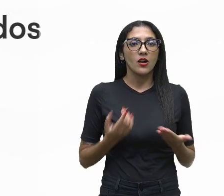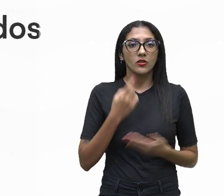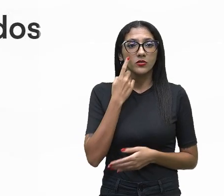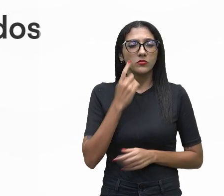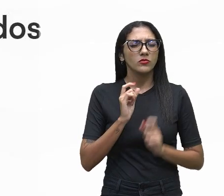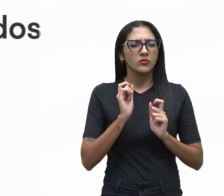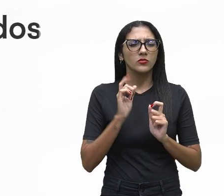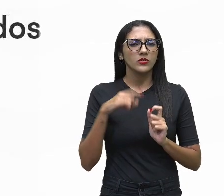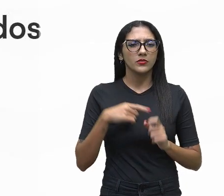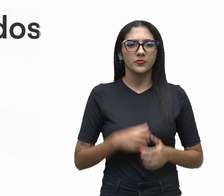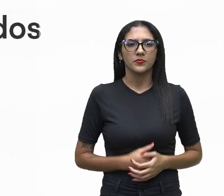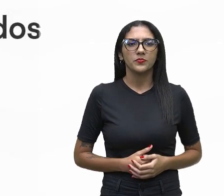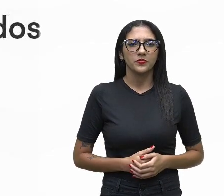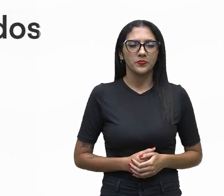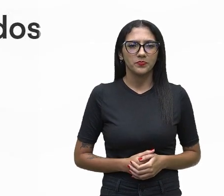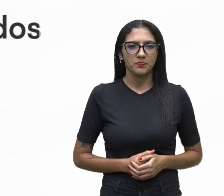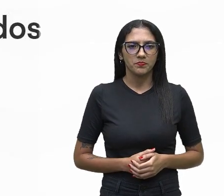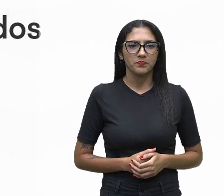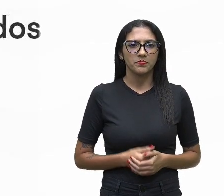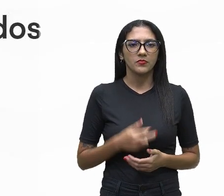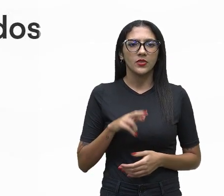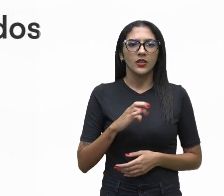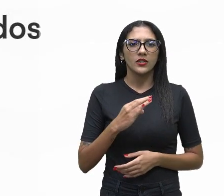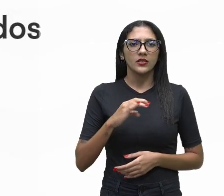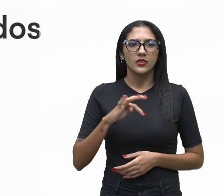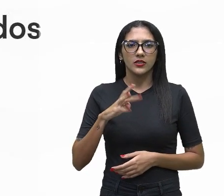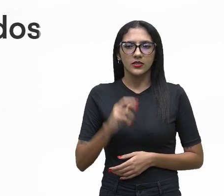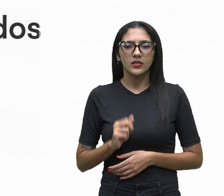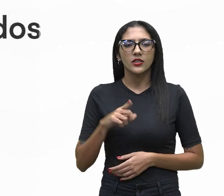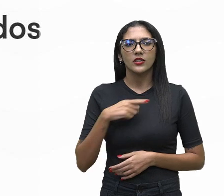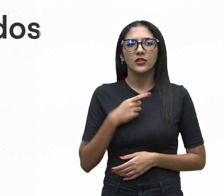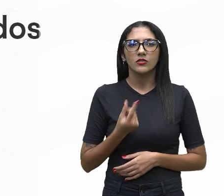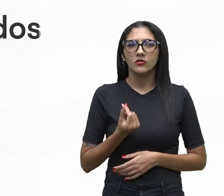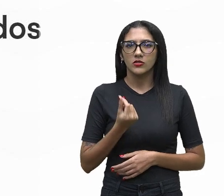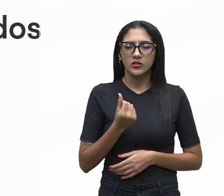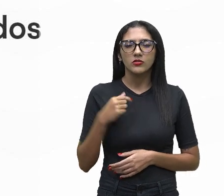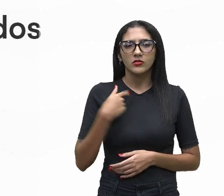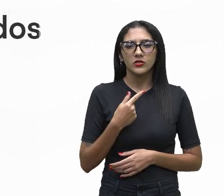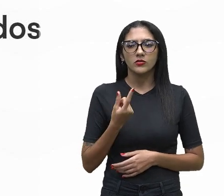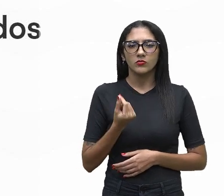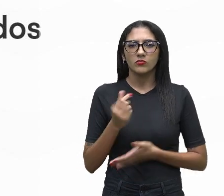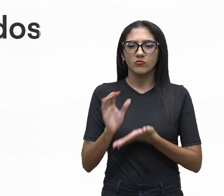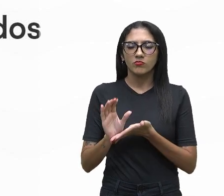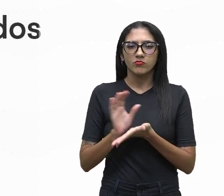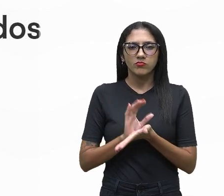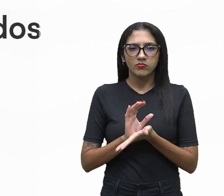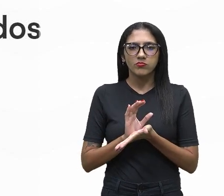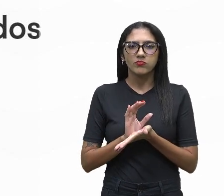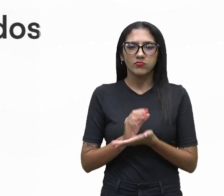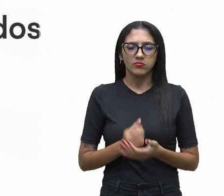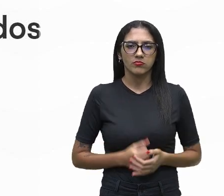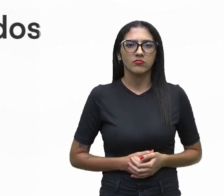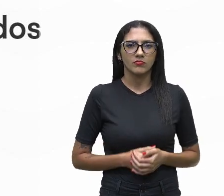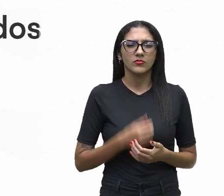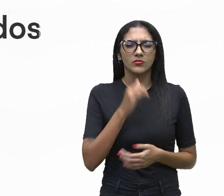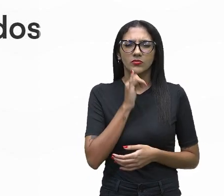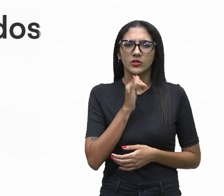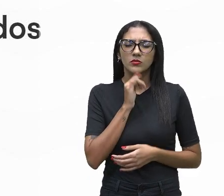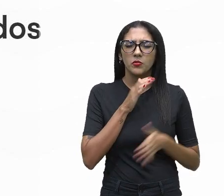é receita. Receita é o que você ganha em um determinado período. Normalmente, a gente usa o mês como